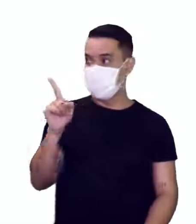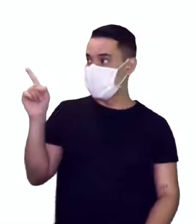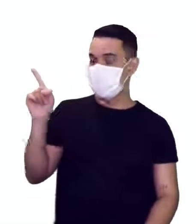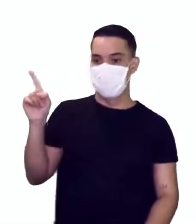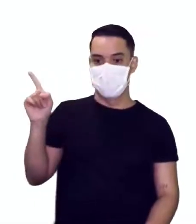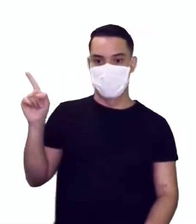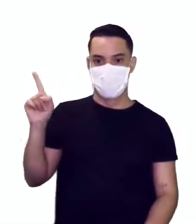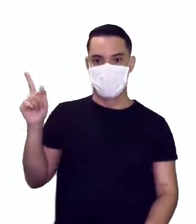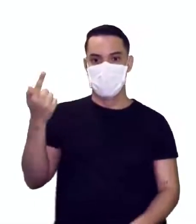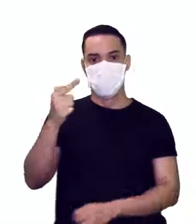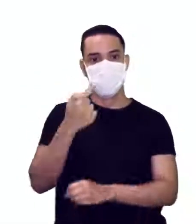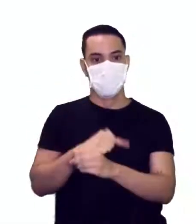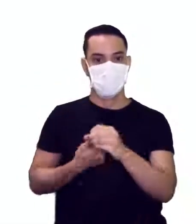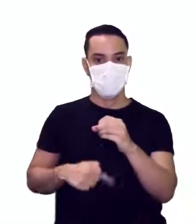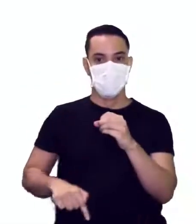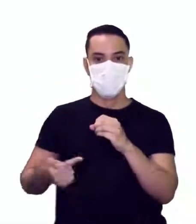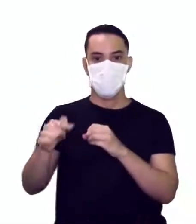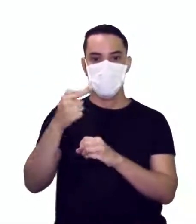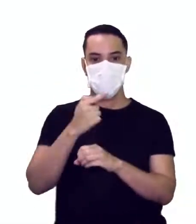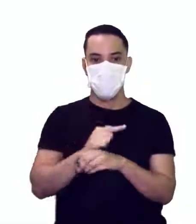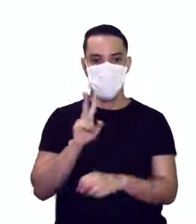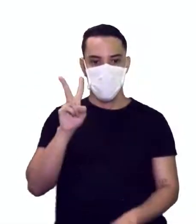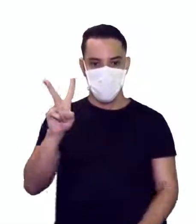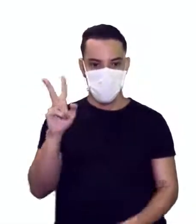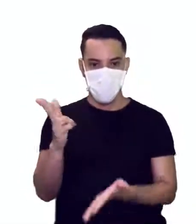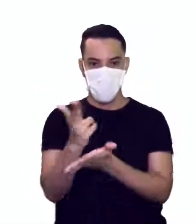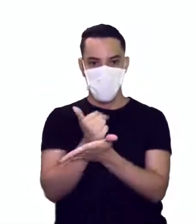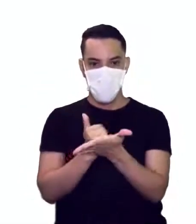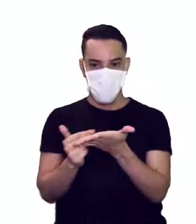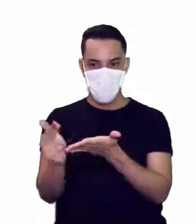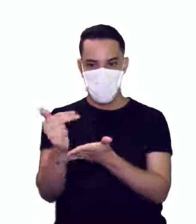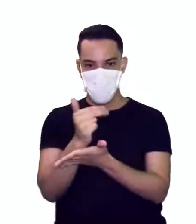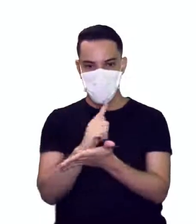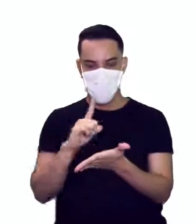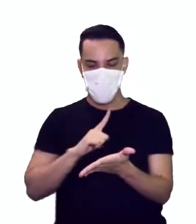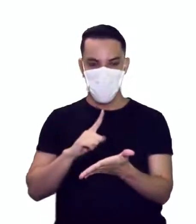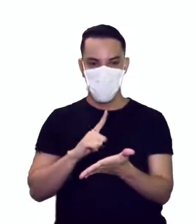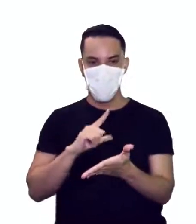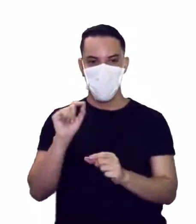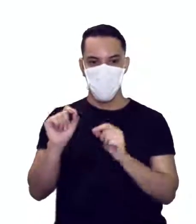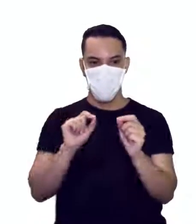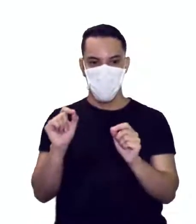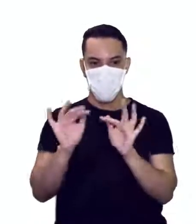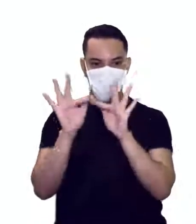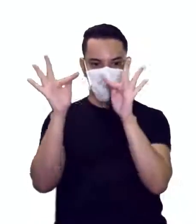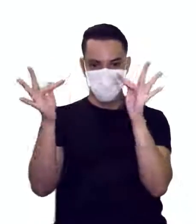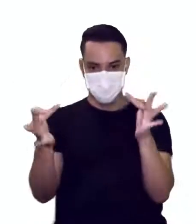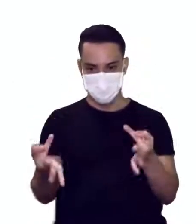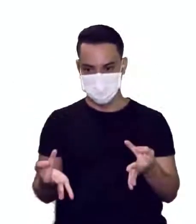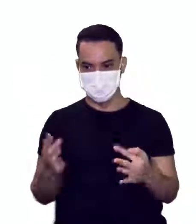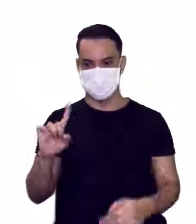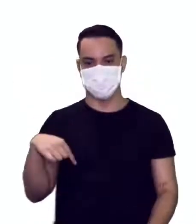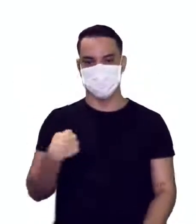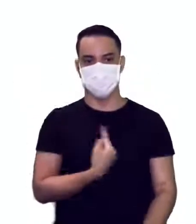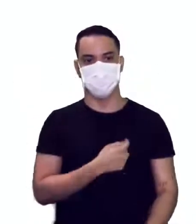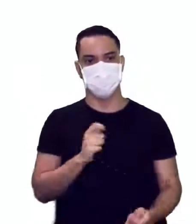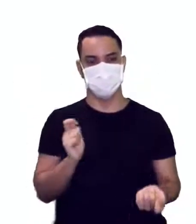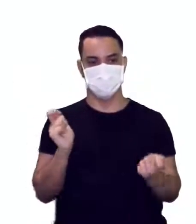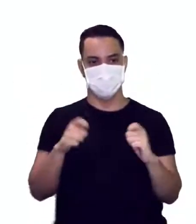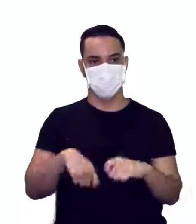representação, né, atômica de dois desenhos. Aqui é colocado uma representação simples para que a gente possa